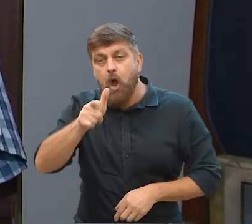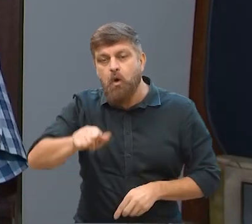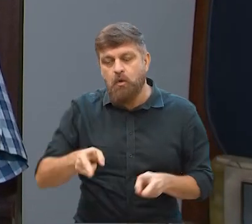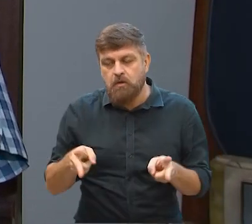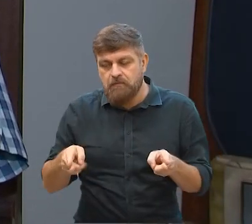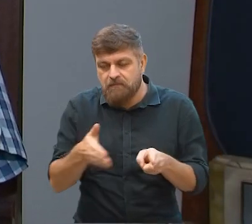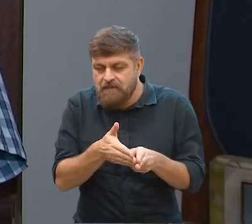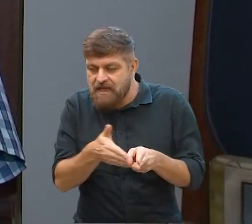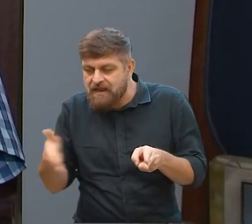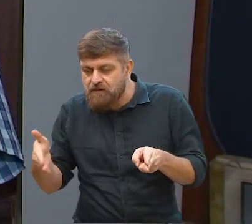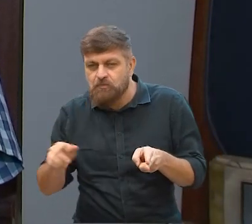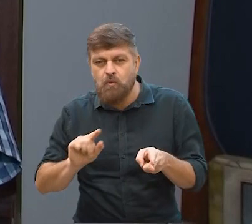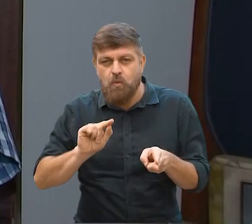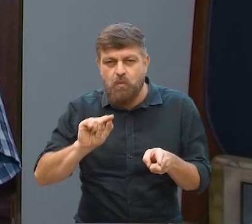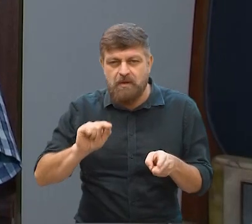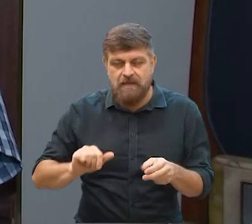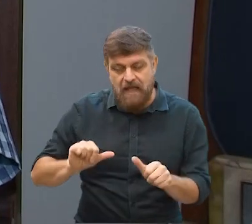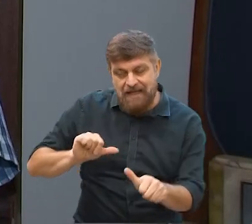fase chamada